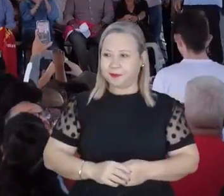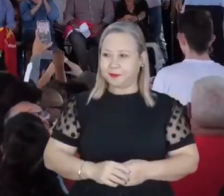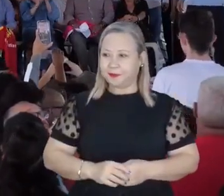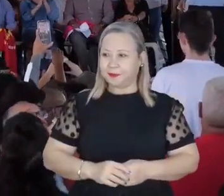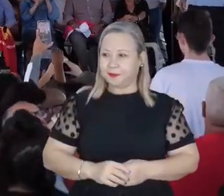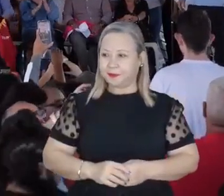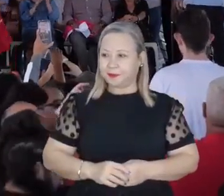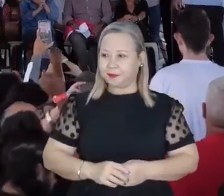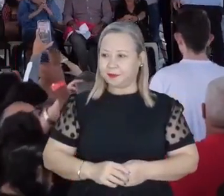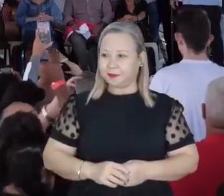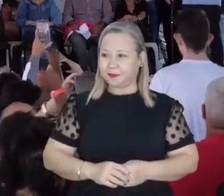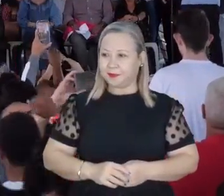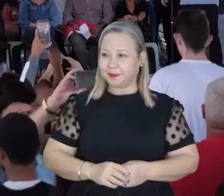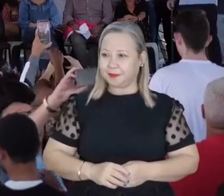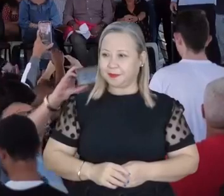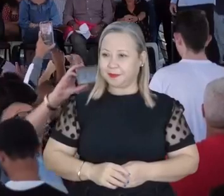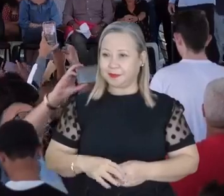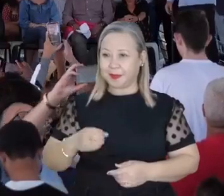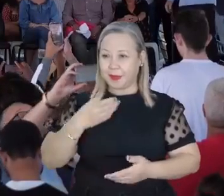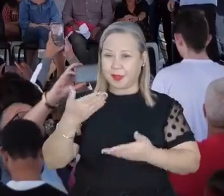Boa tarde a todos, né?